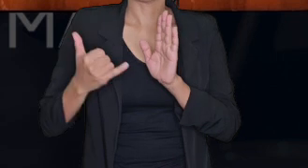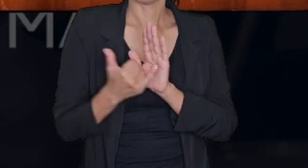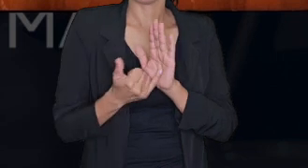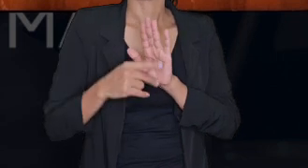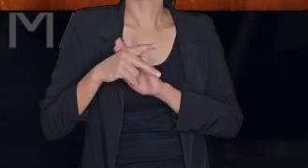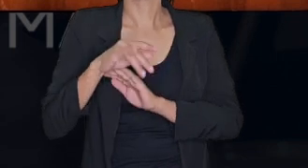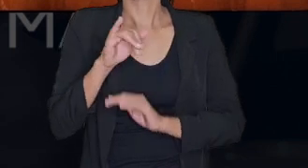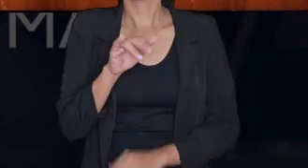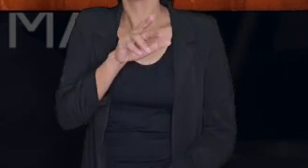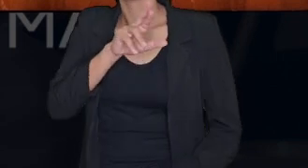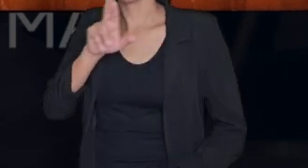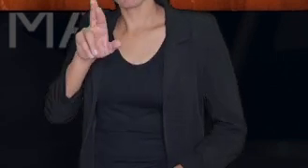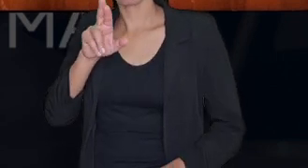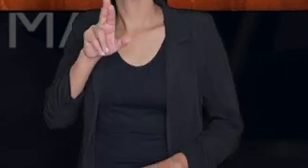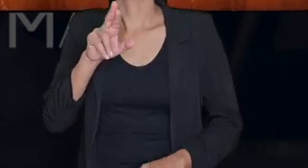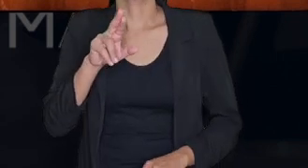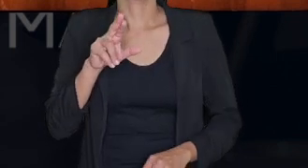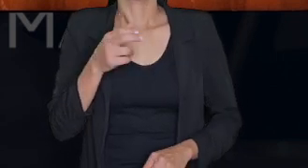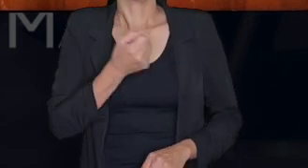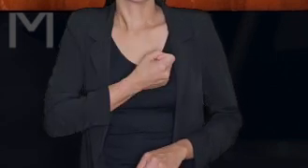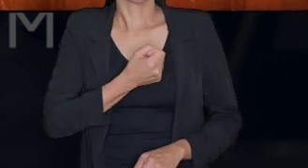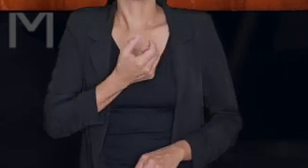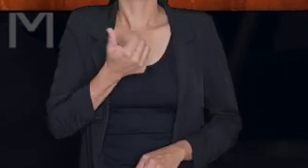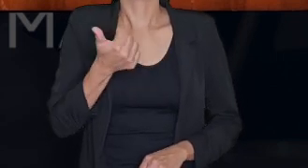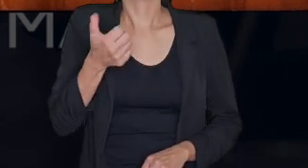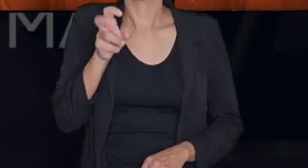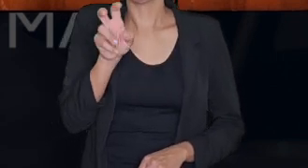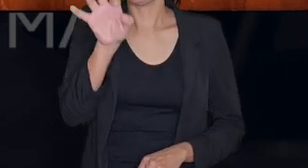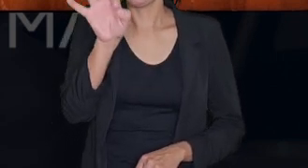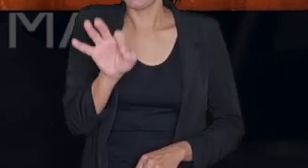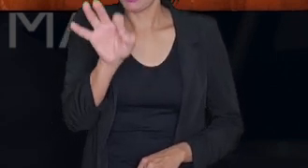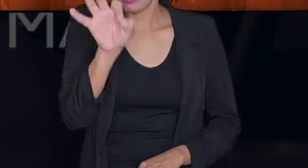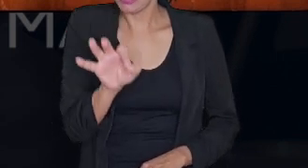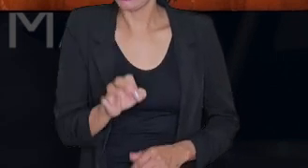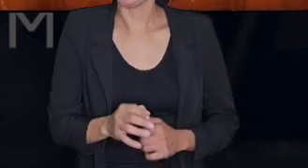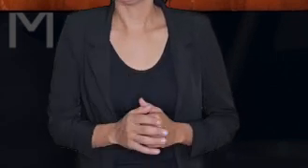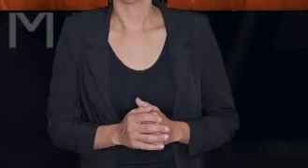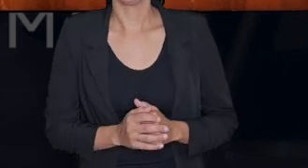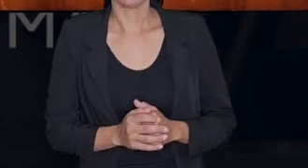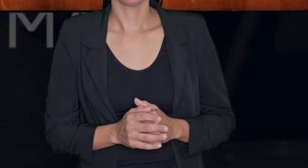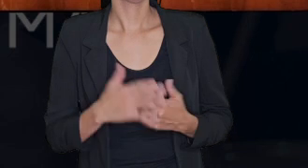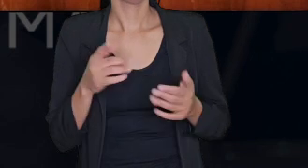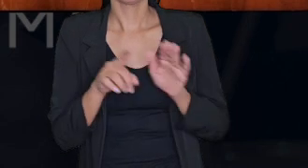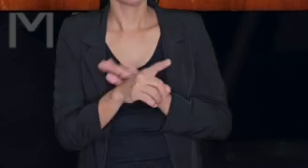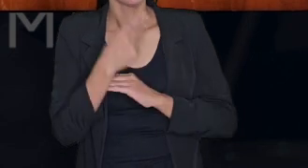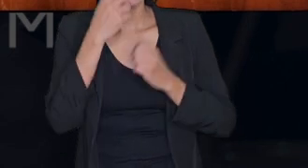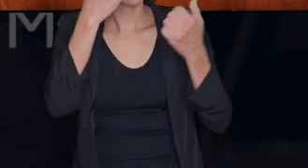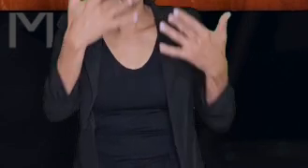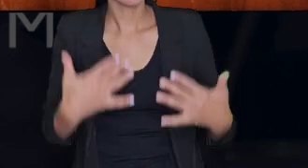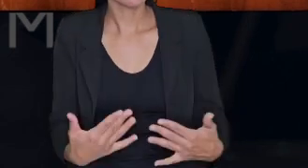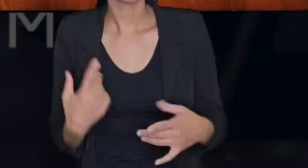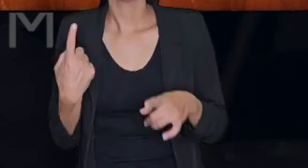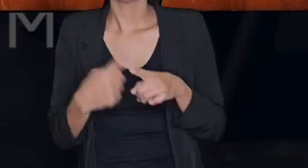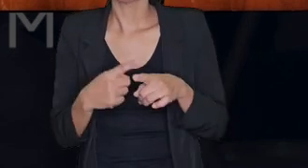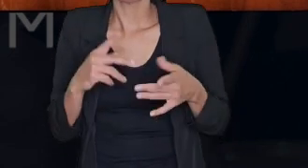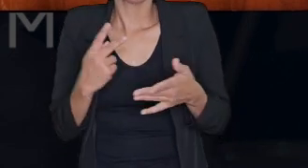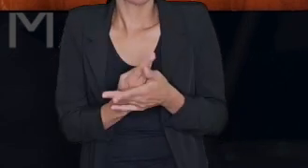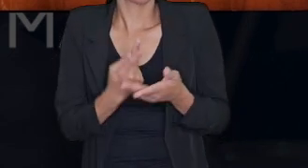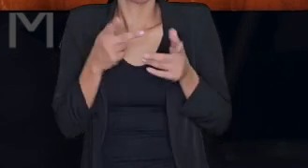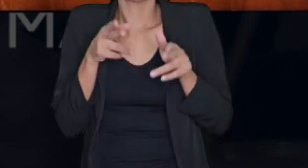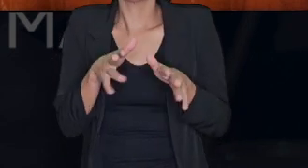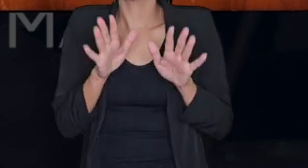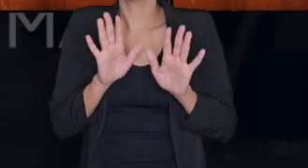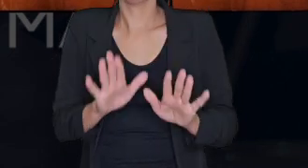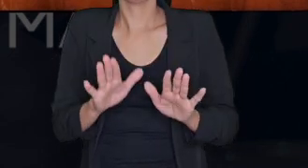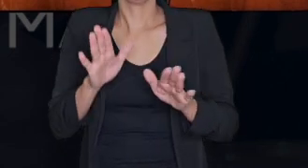cujos, sujeitar-se-á à incidência do imposto de renda, a alíquota de 15%, alíquota de ganho de capital. Pô, por